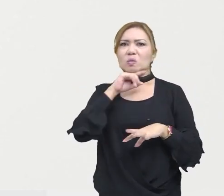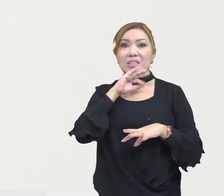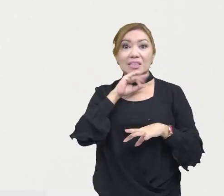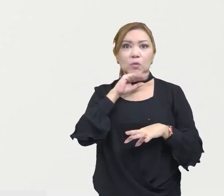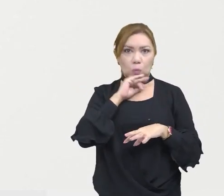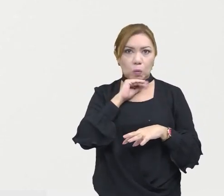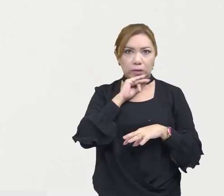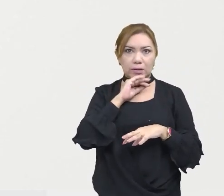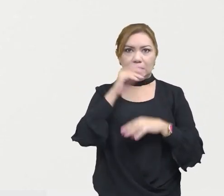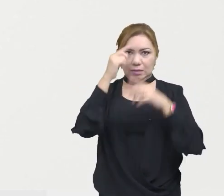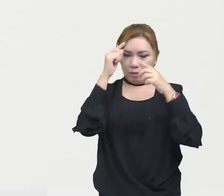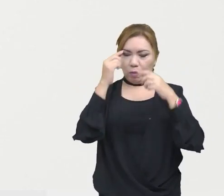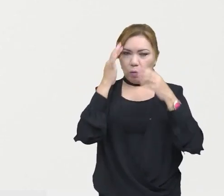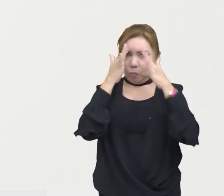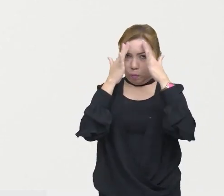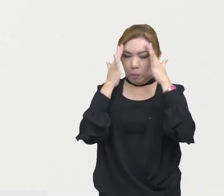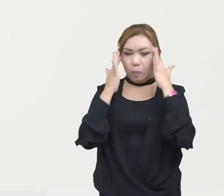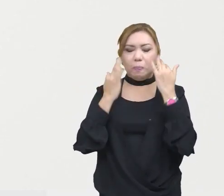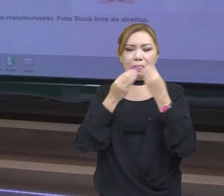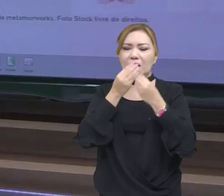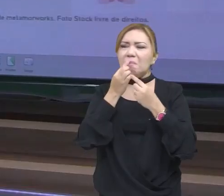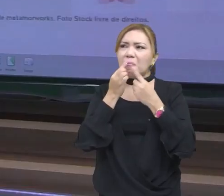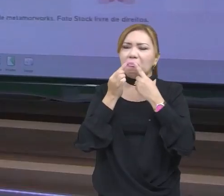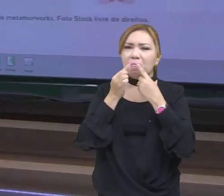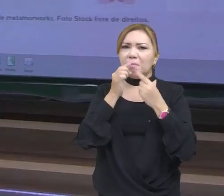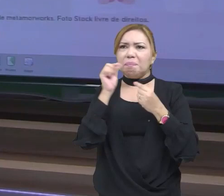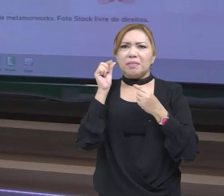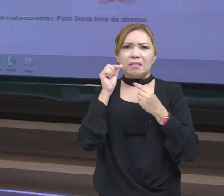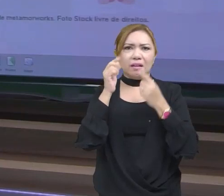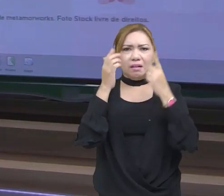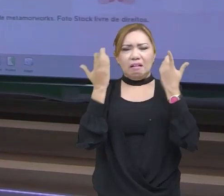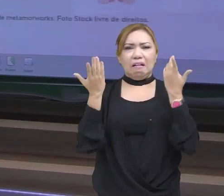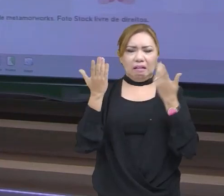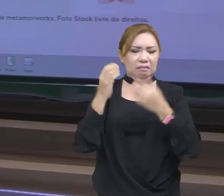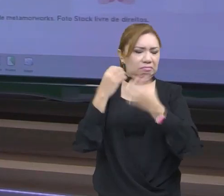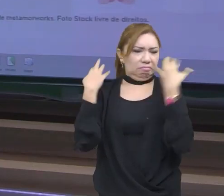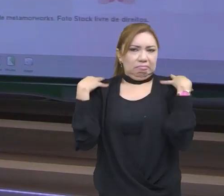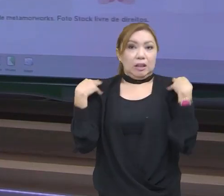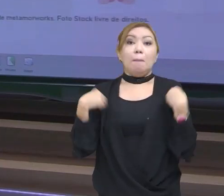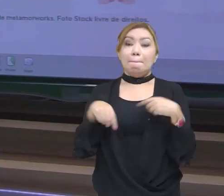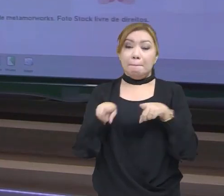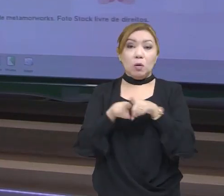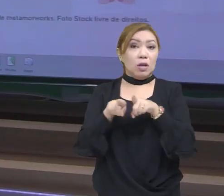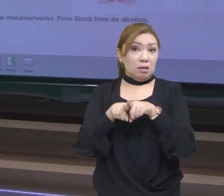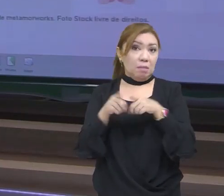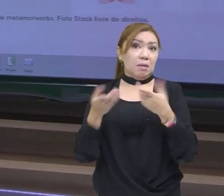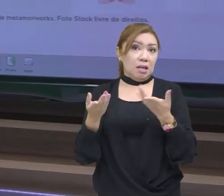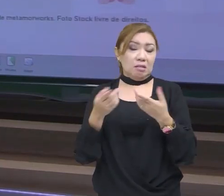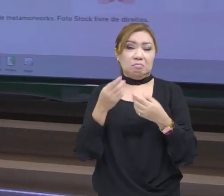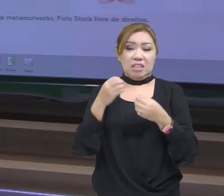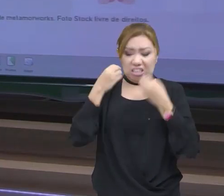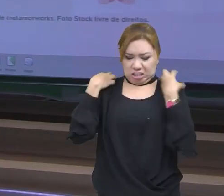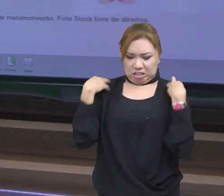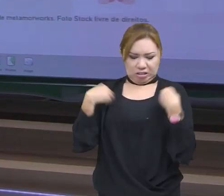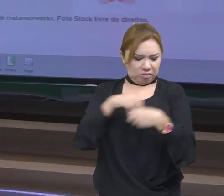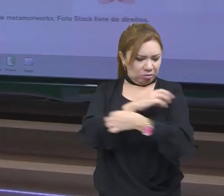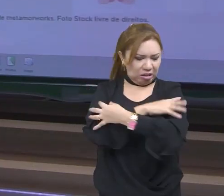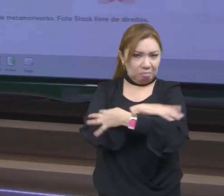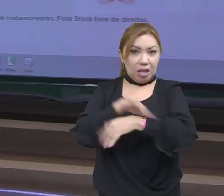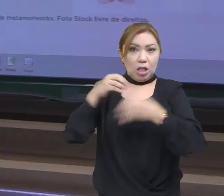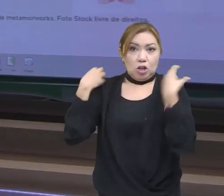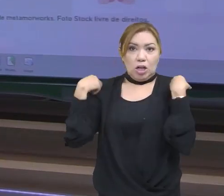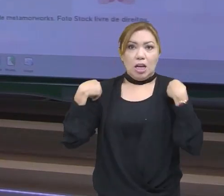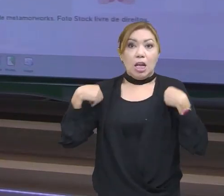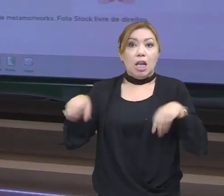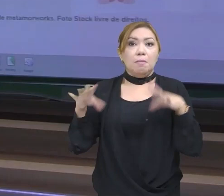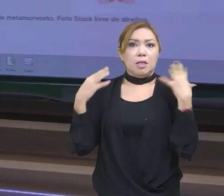o suor, ele é um pouco salgado, porque ele é um tipo de sal também, ele está expelindo um tipo de sal. Por isso